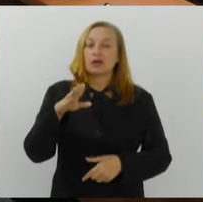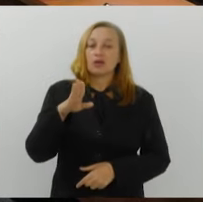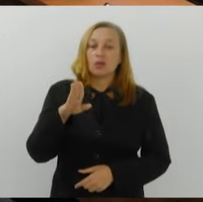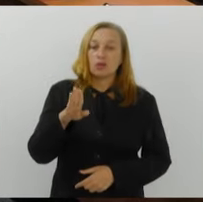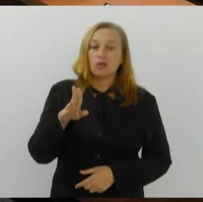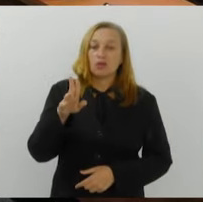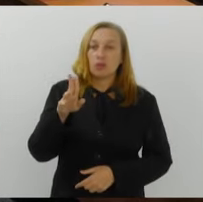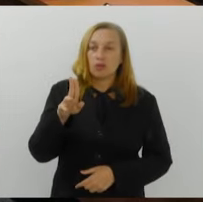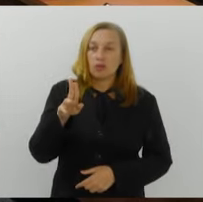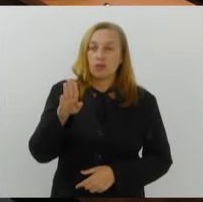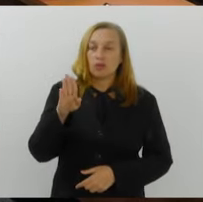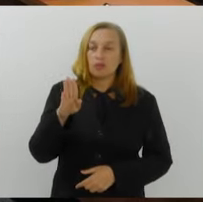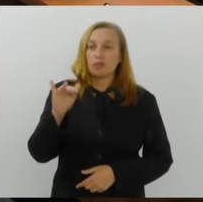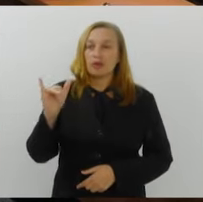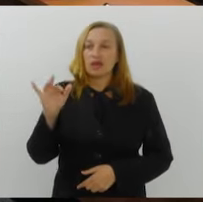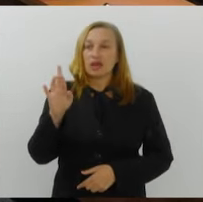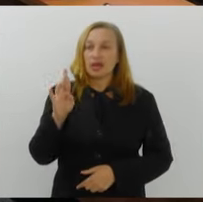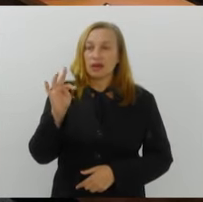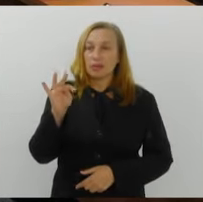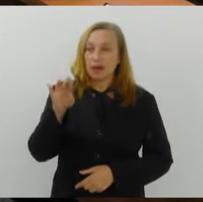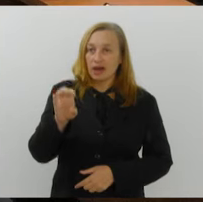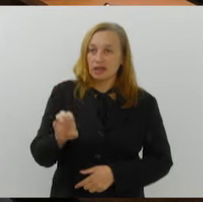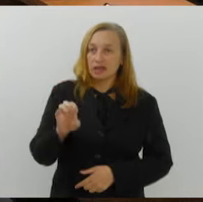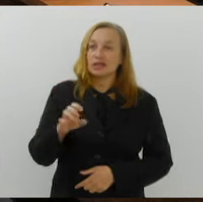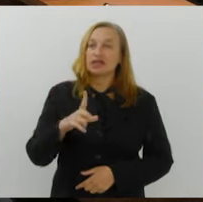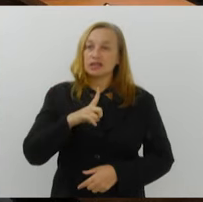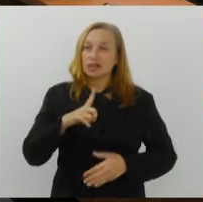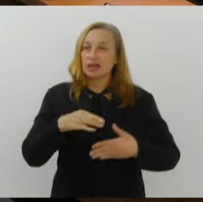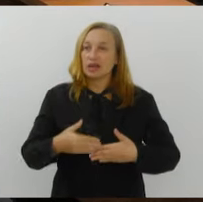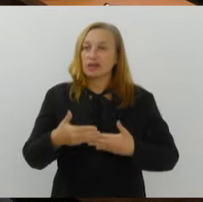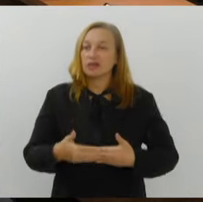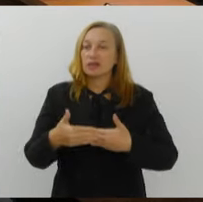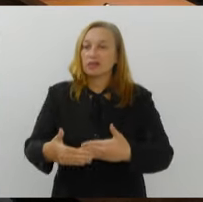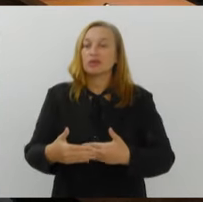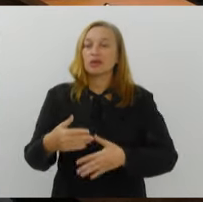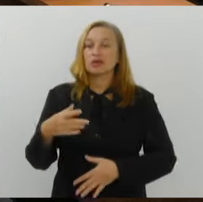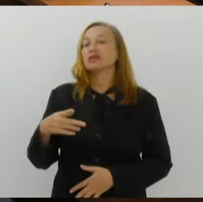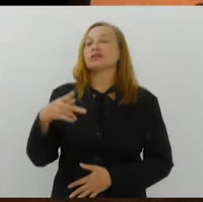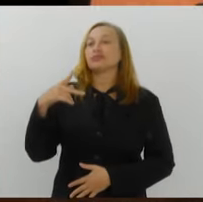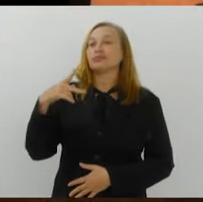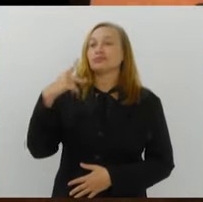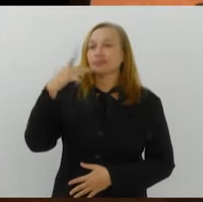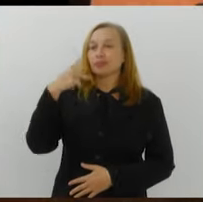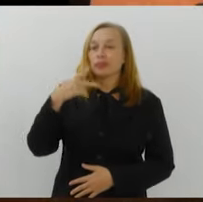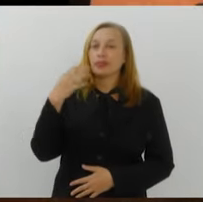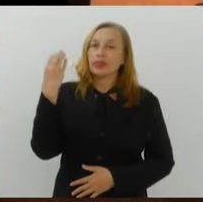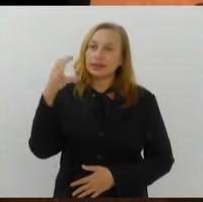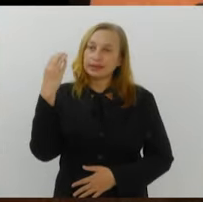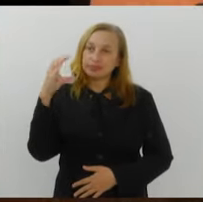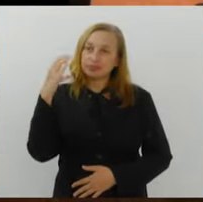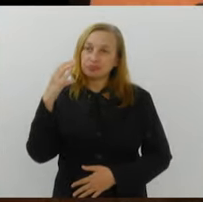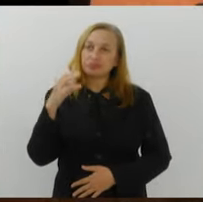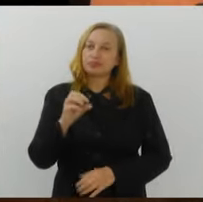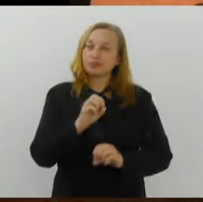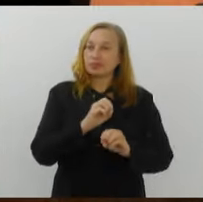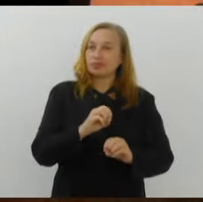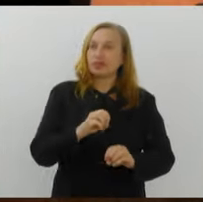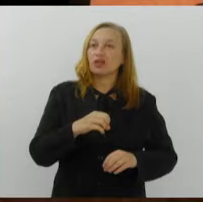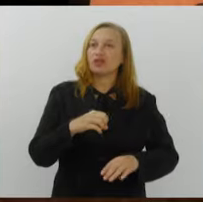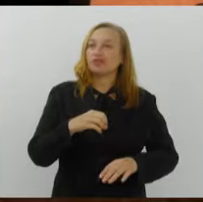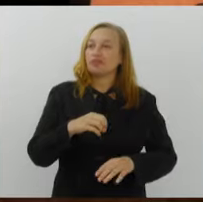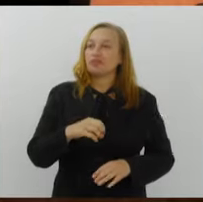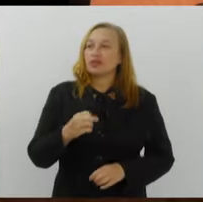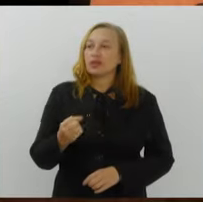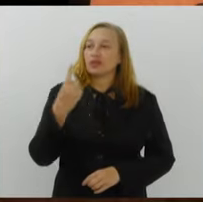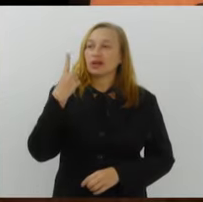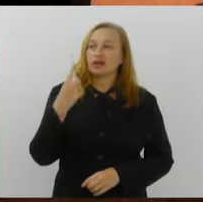porque se existe avanço na política educacional de Niterói, essa educação, essa política começou com o